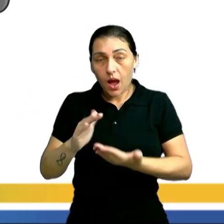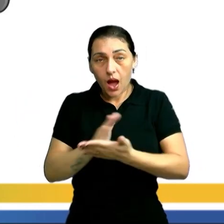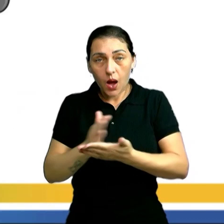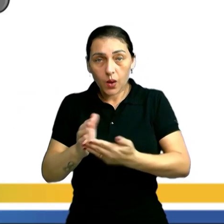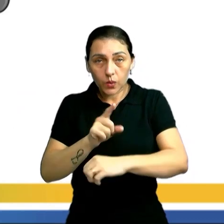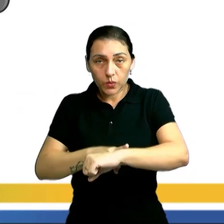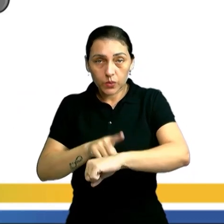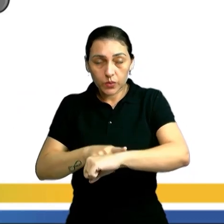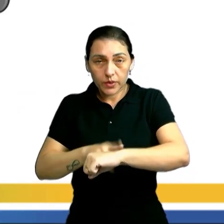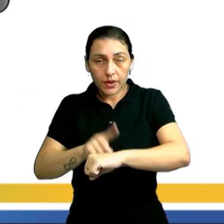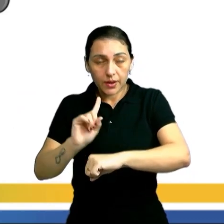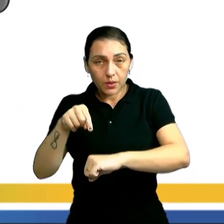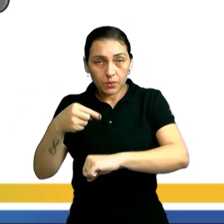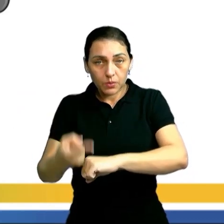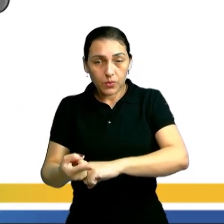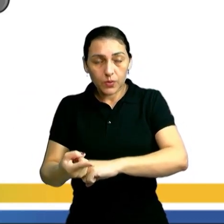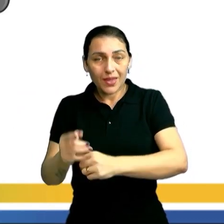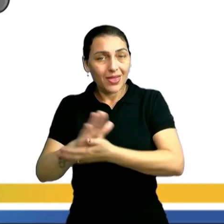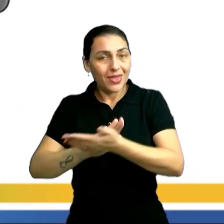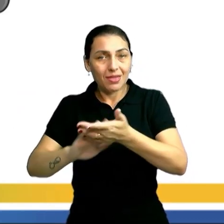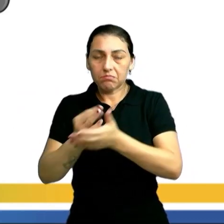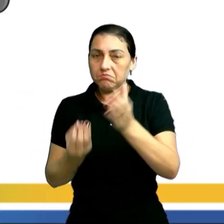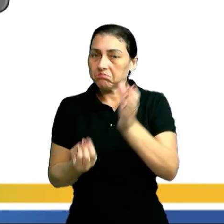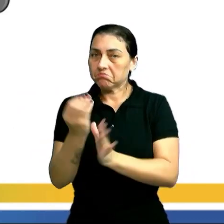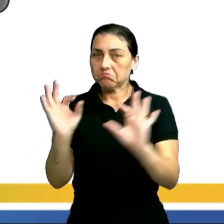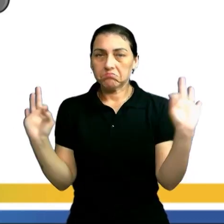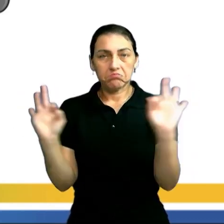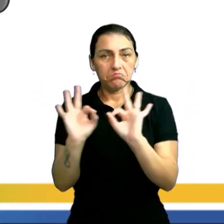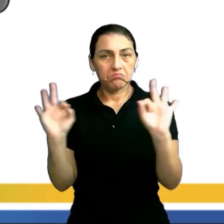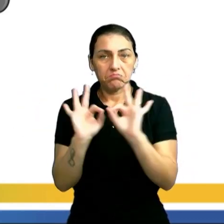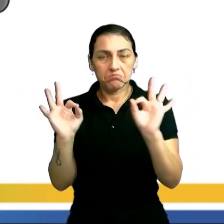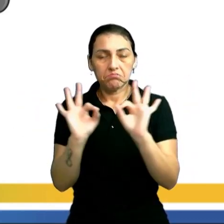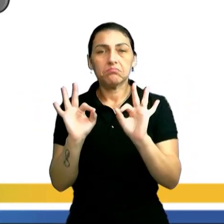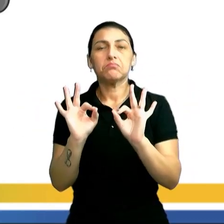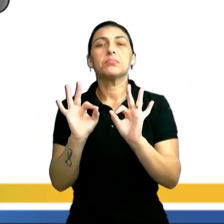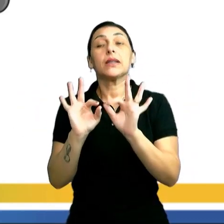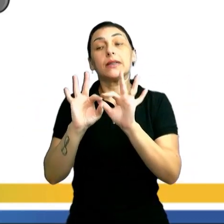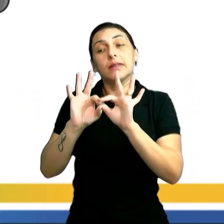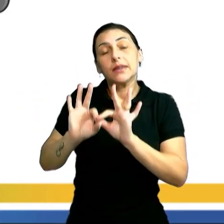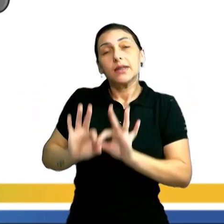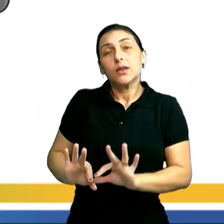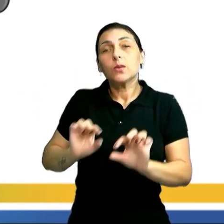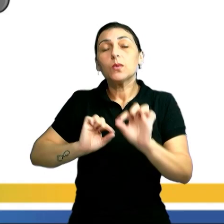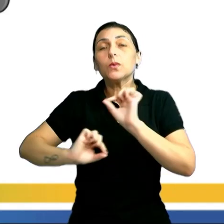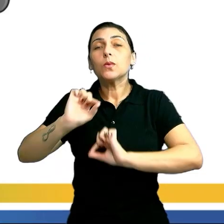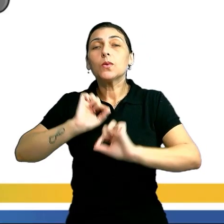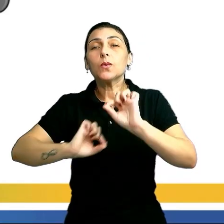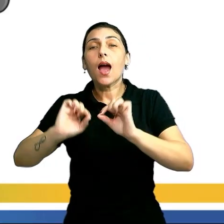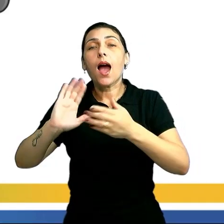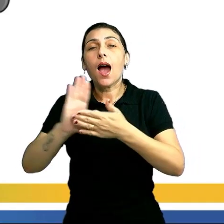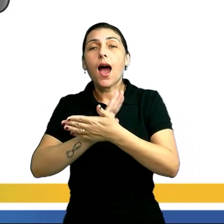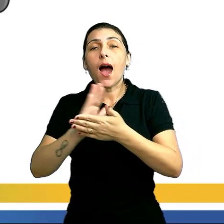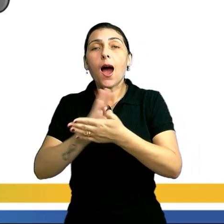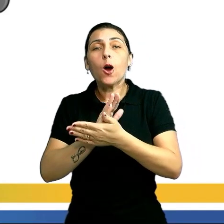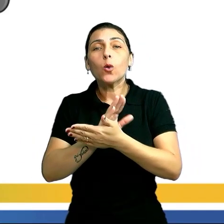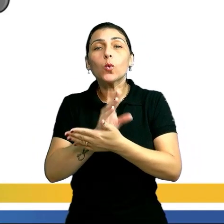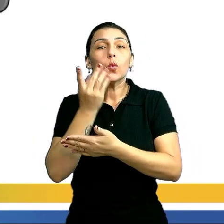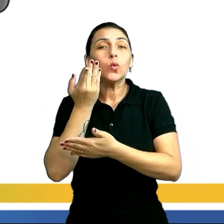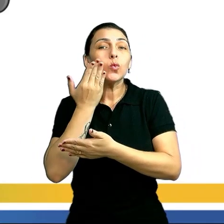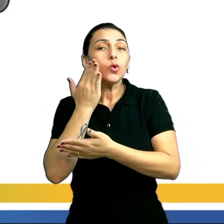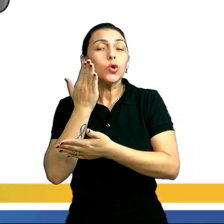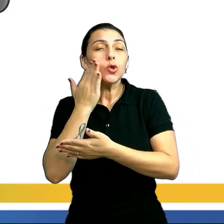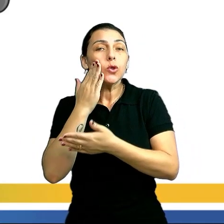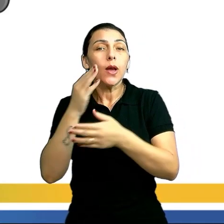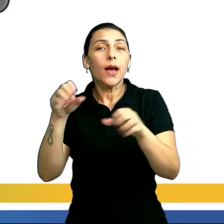tempo. Depois nada surgiu. Ele então deixou que passasse algum tempo,